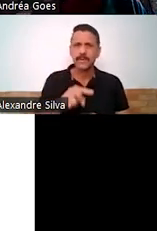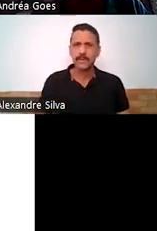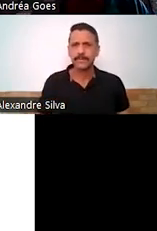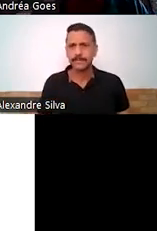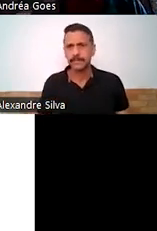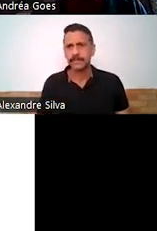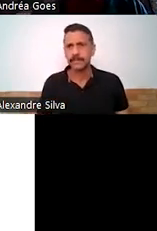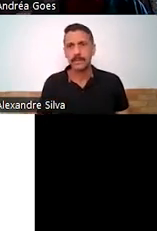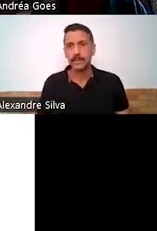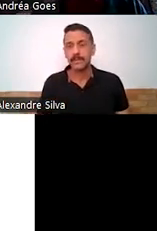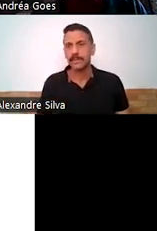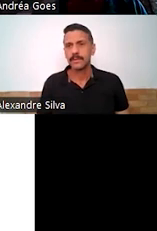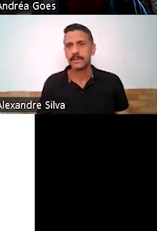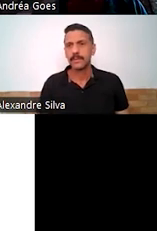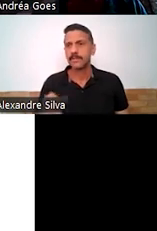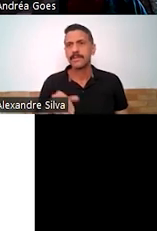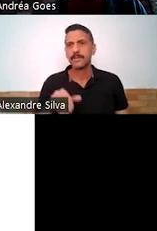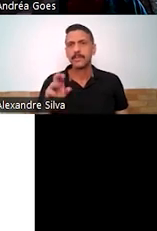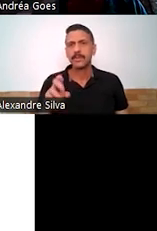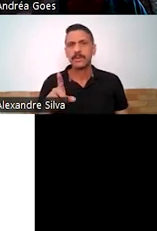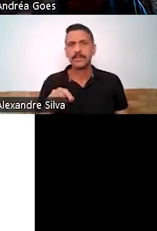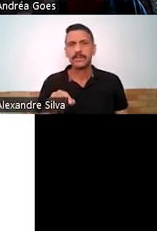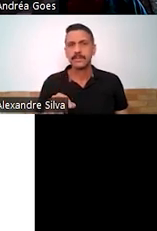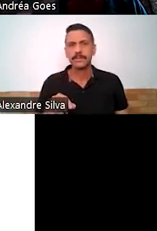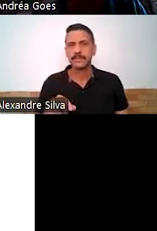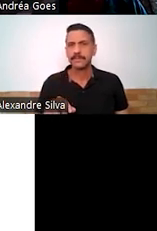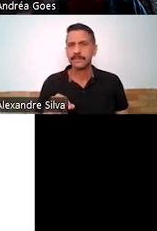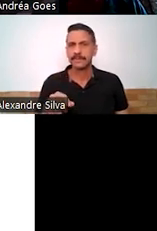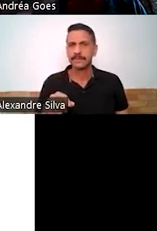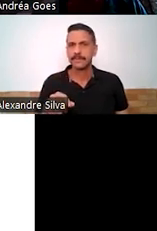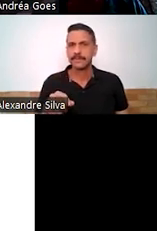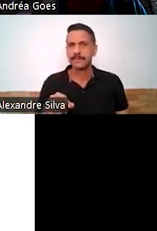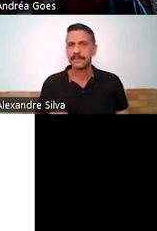Murilo. Deve ter sido o Murilo que saiu por um instante.